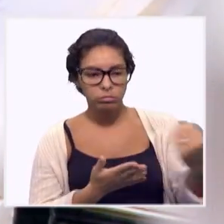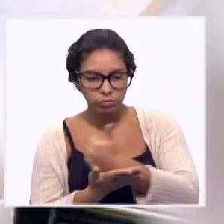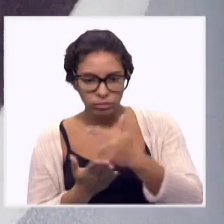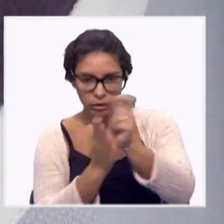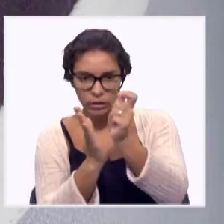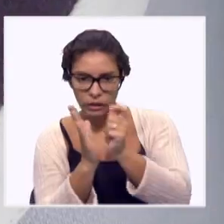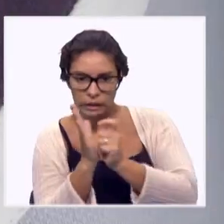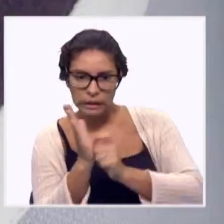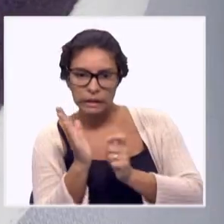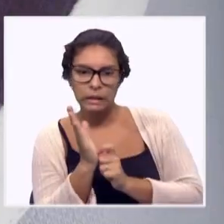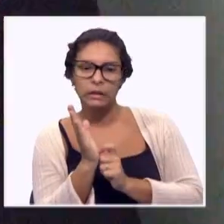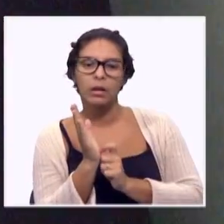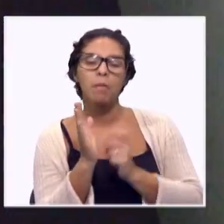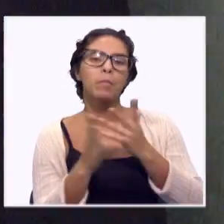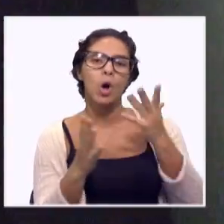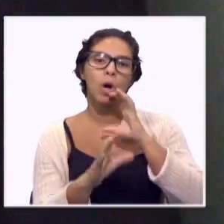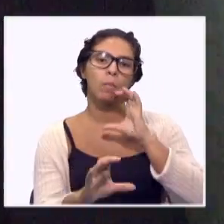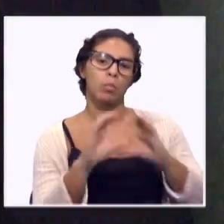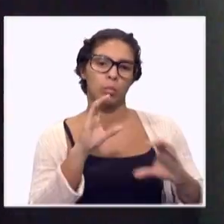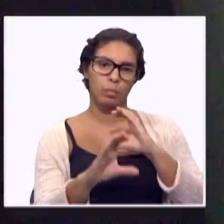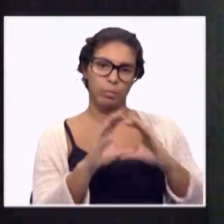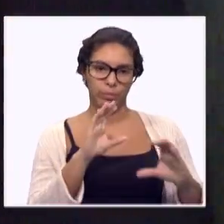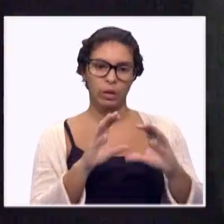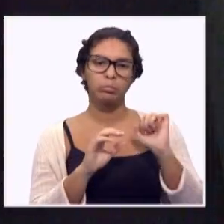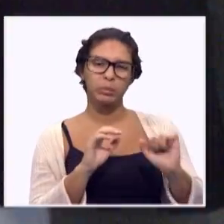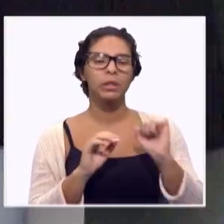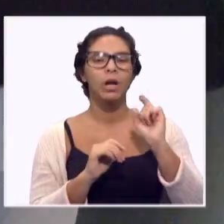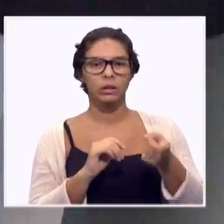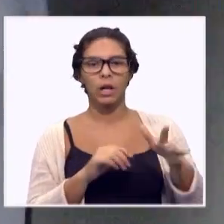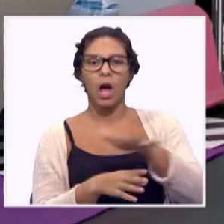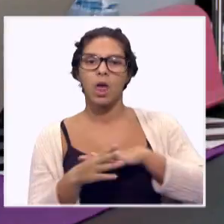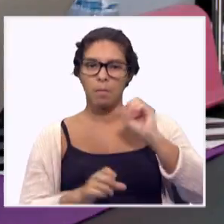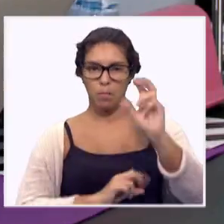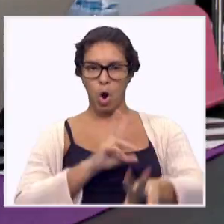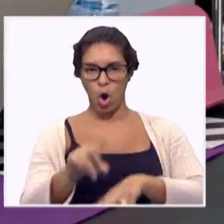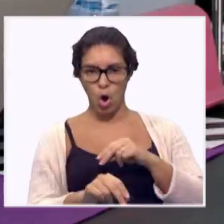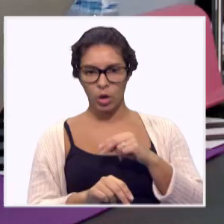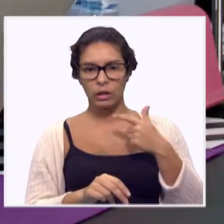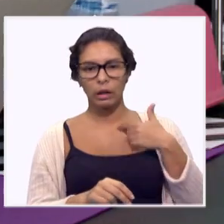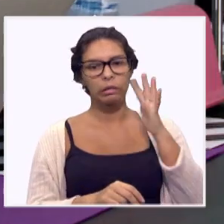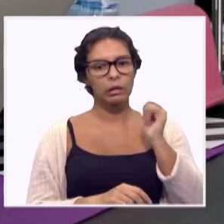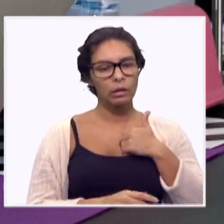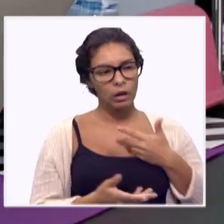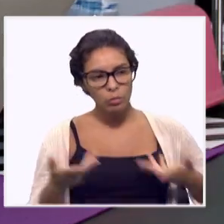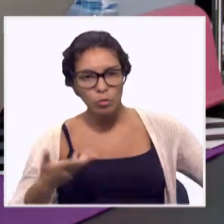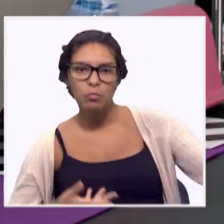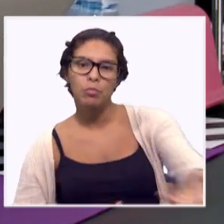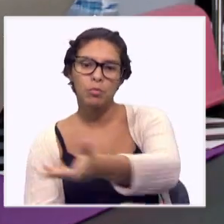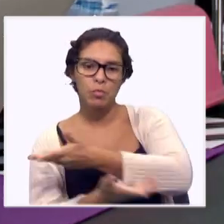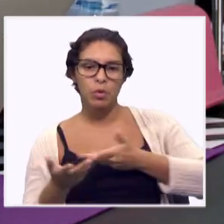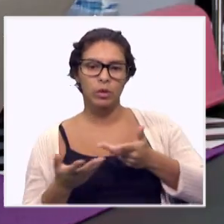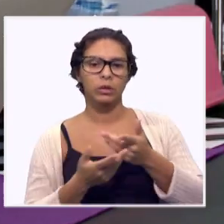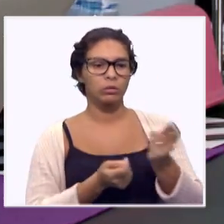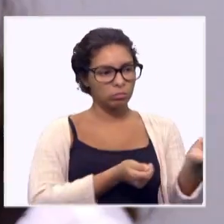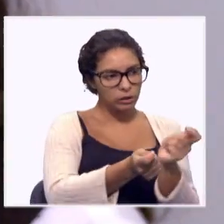um levantamento, neste caso mais em comunicação de moda. Depois trocar e-mails, gerir